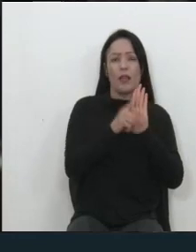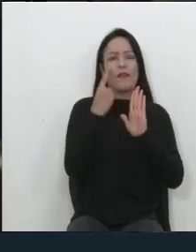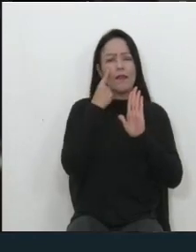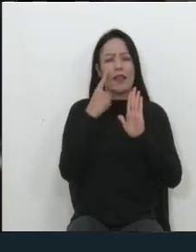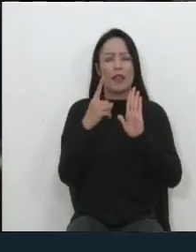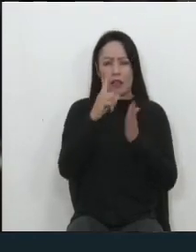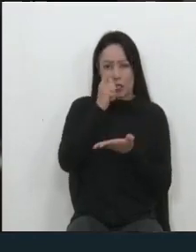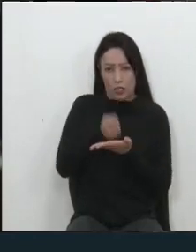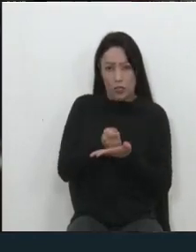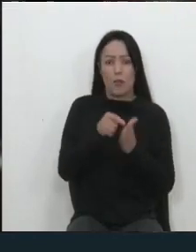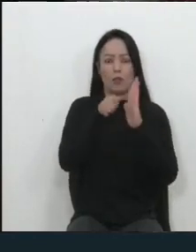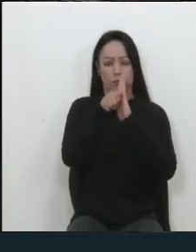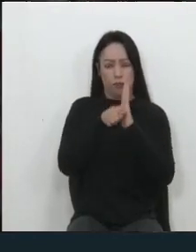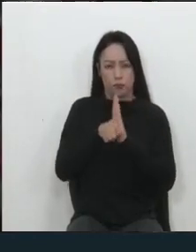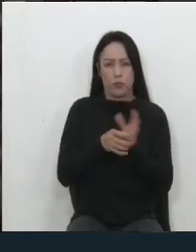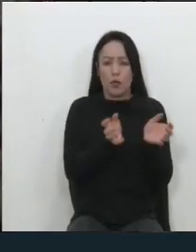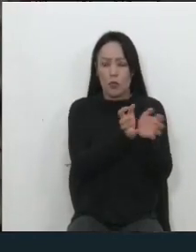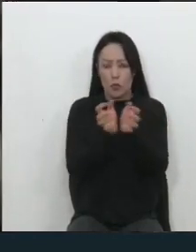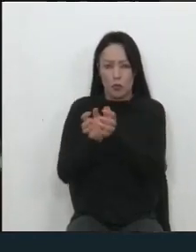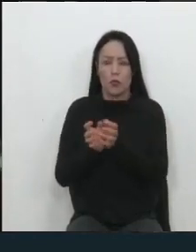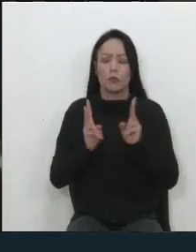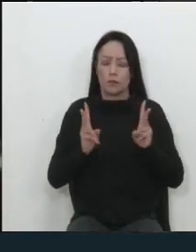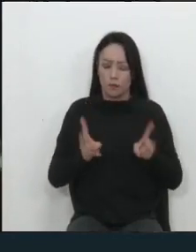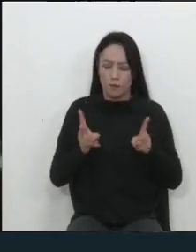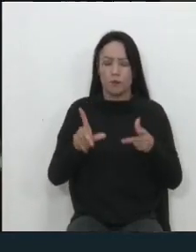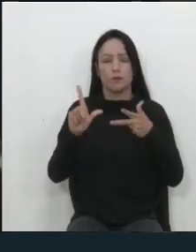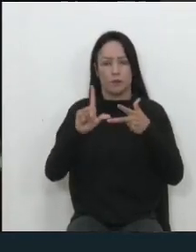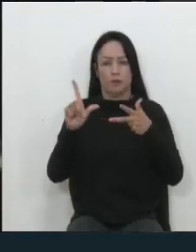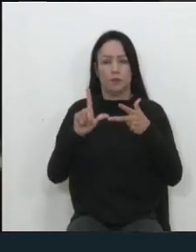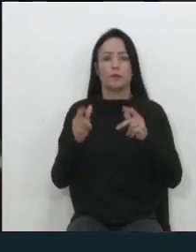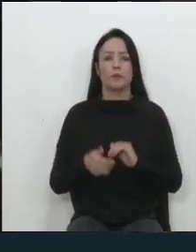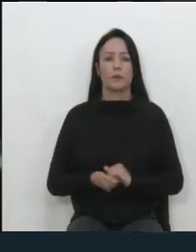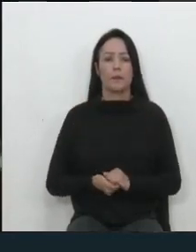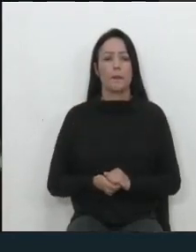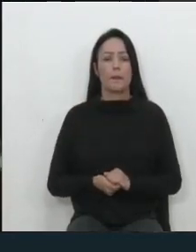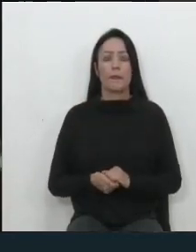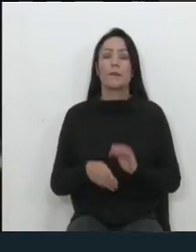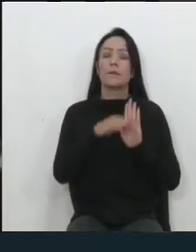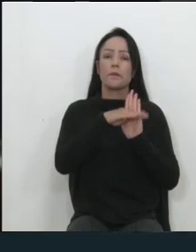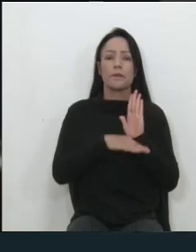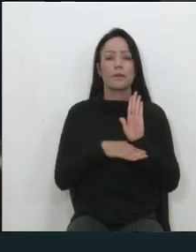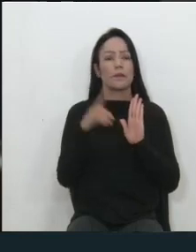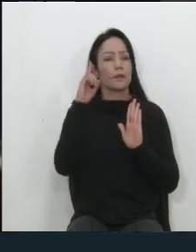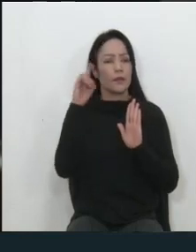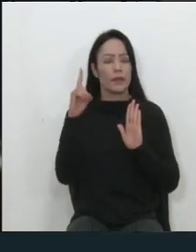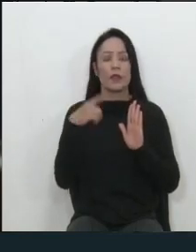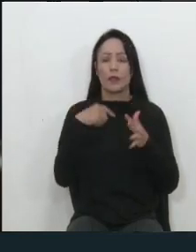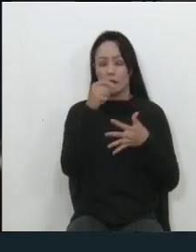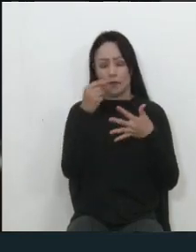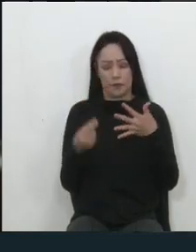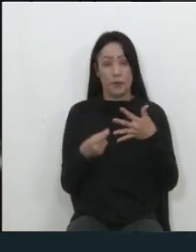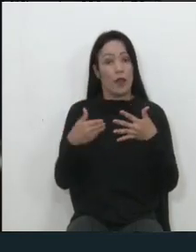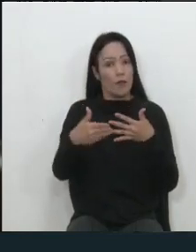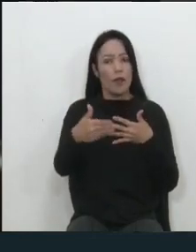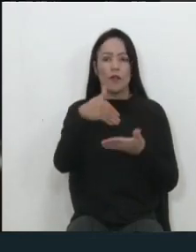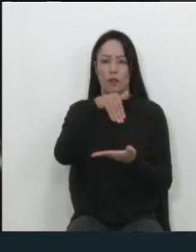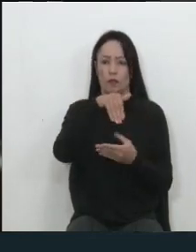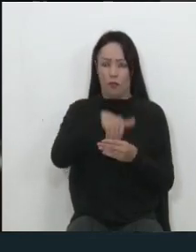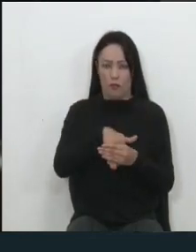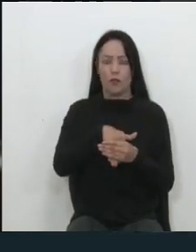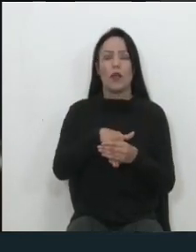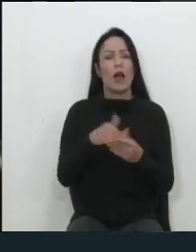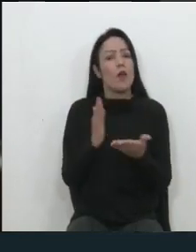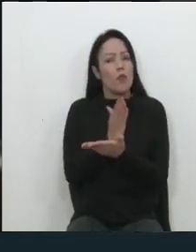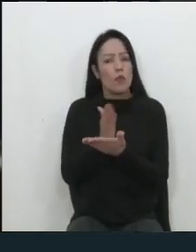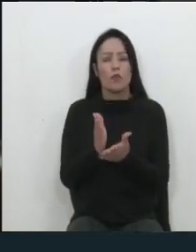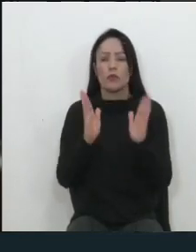para análise das comissões permanentes da Casa. Na ordem do dia, que estão os itens aí aptos à votação, alguns já à sanção do